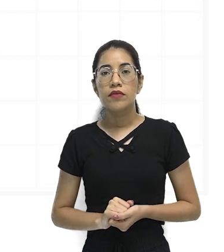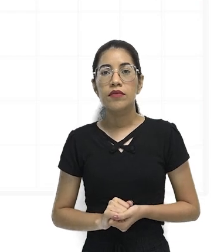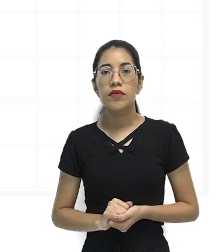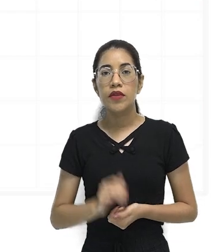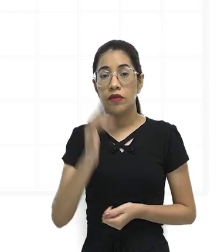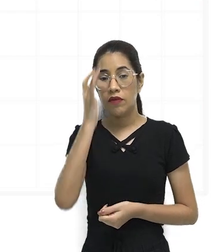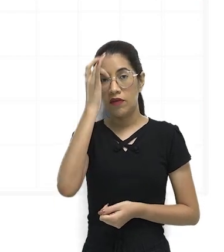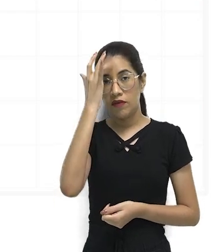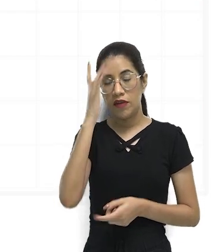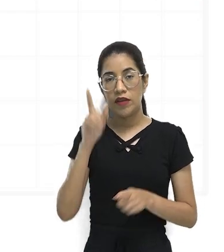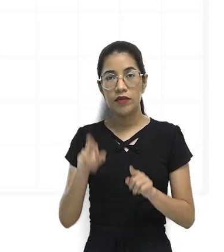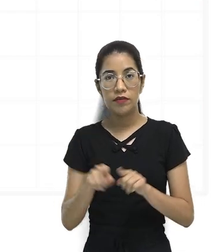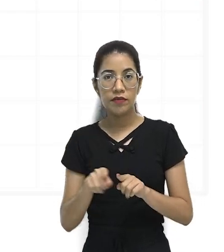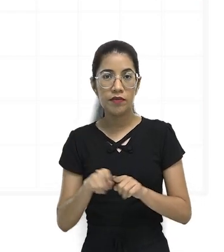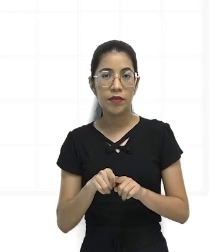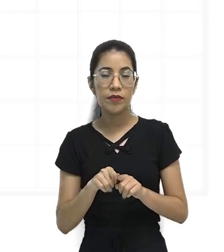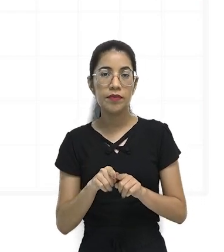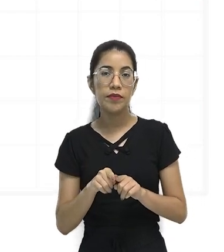Bem tranquila também.